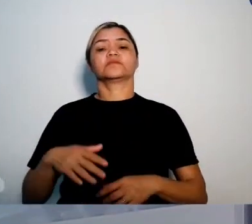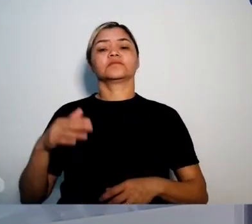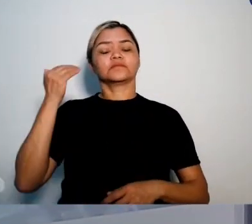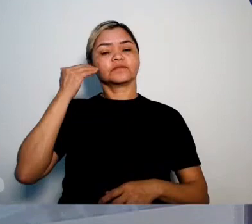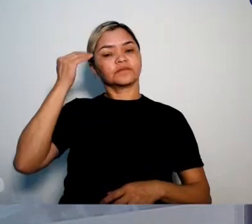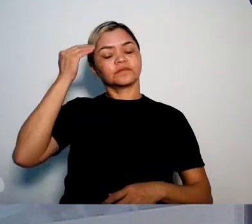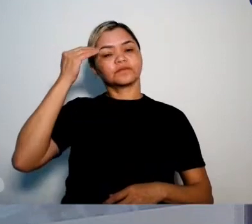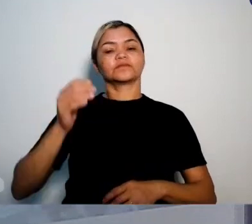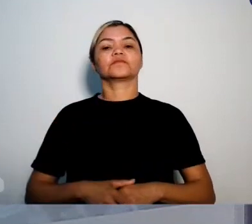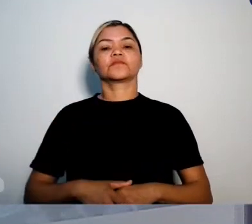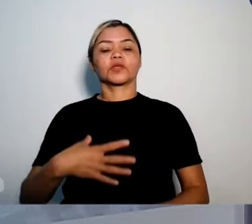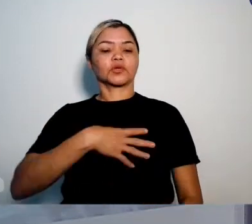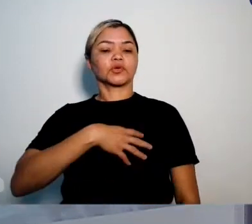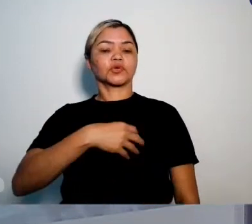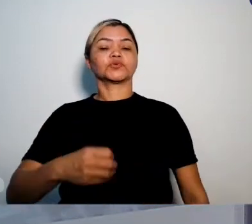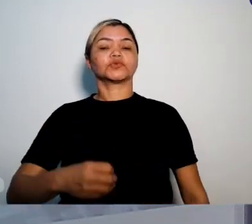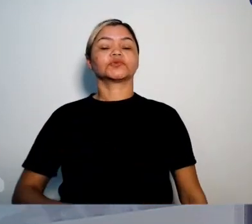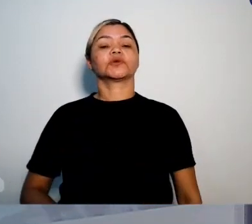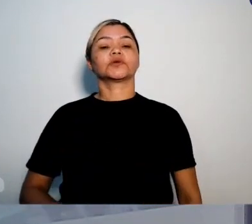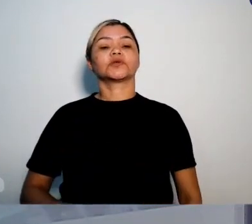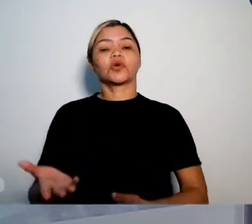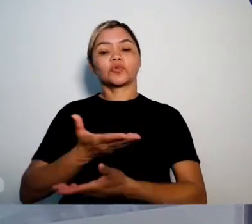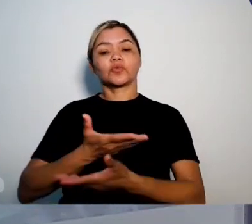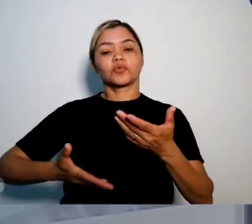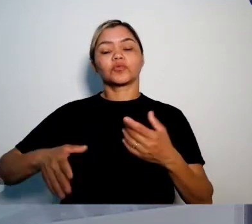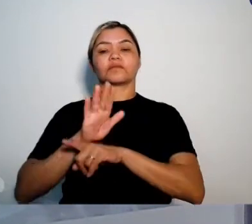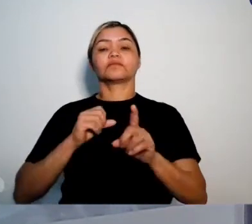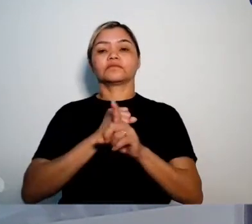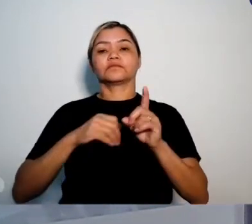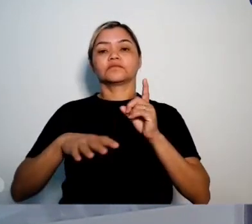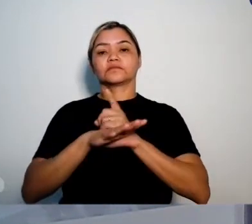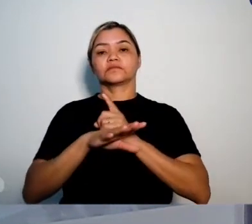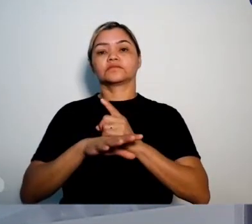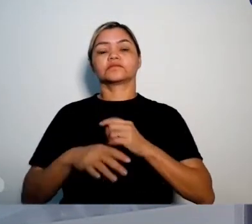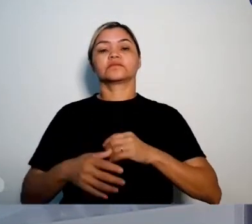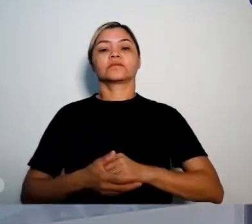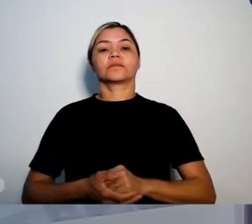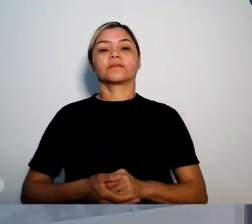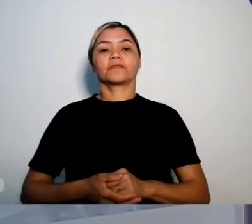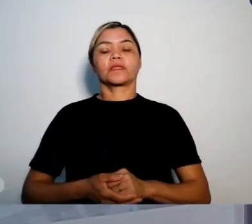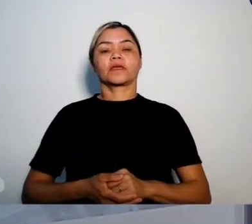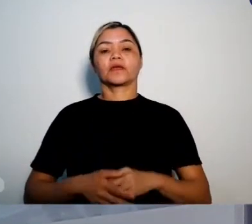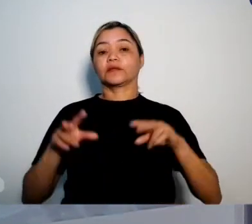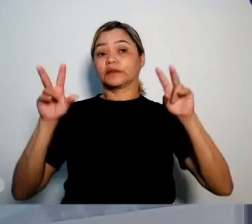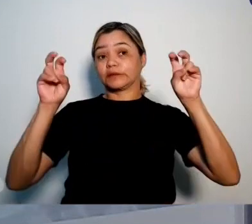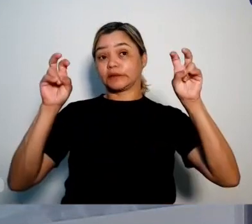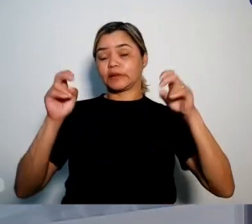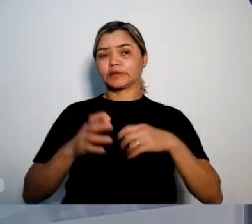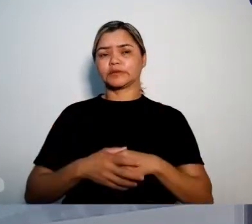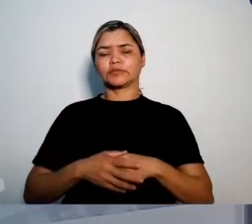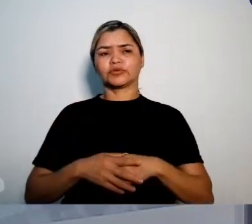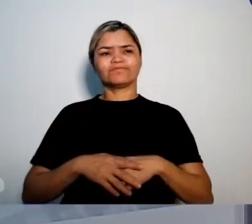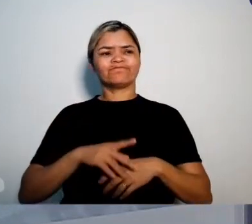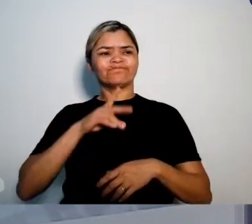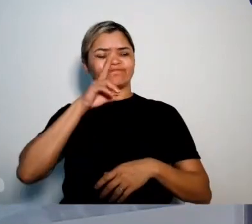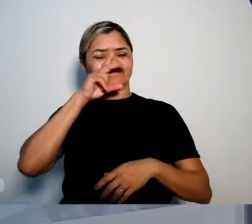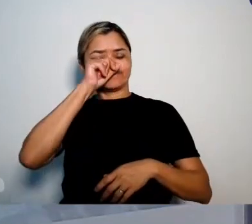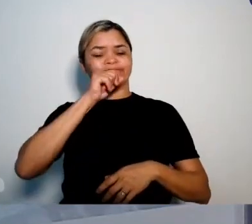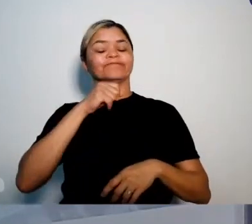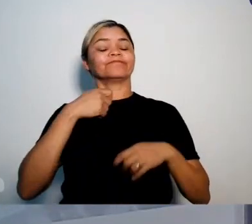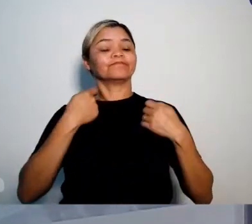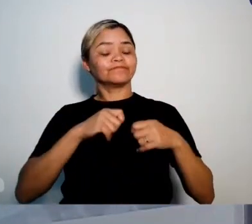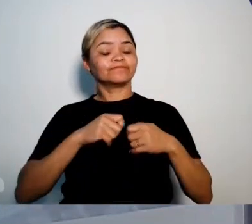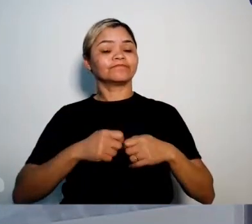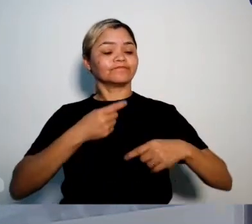e cooperativismo social, que trabalhavam com os dependentes químicos. Assuntos muito tensos, mas que precisavam do